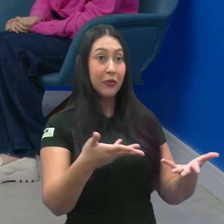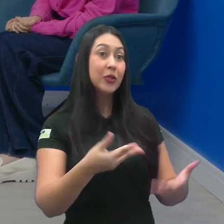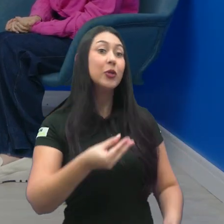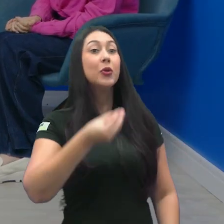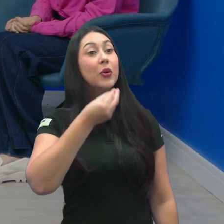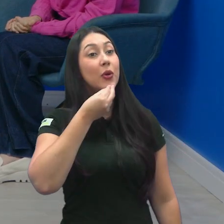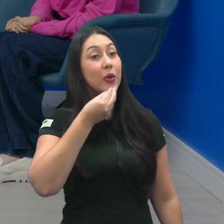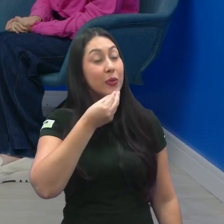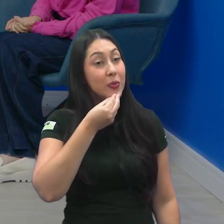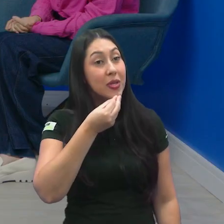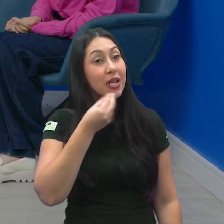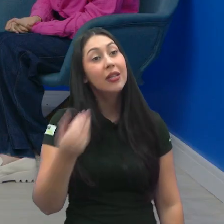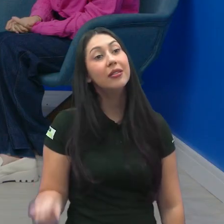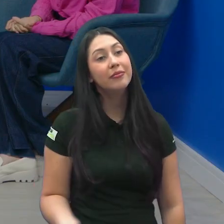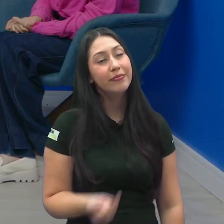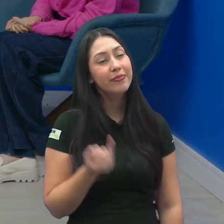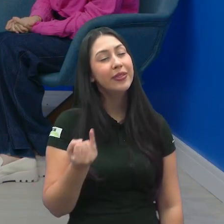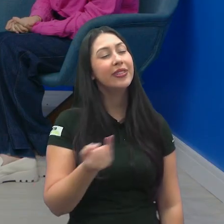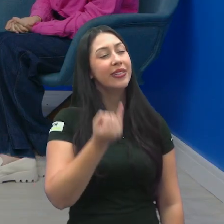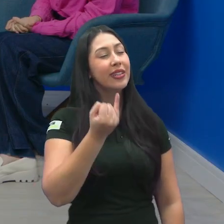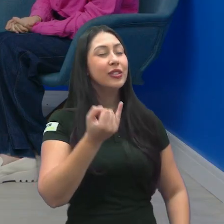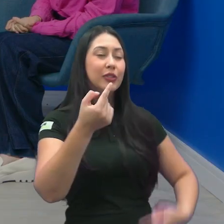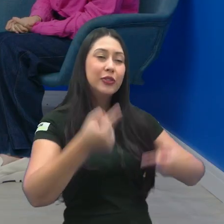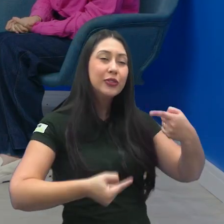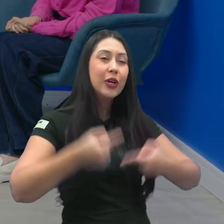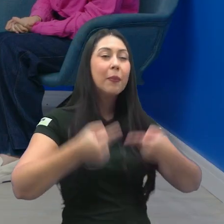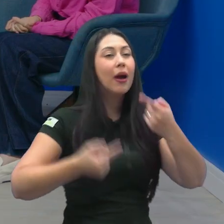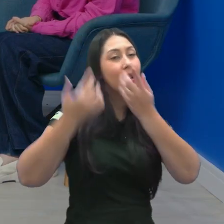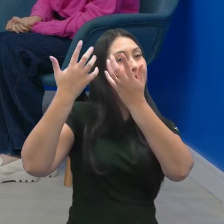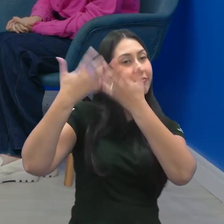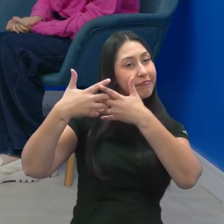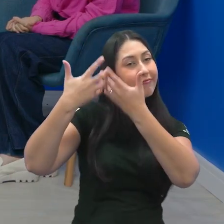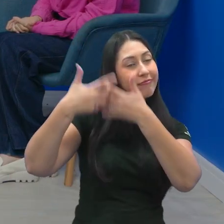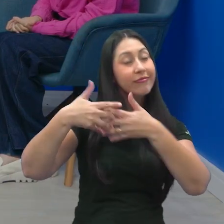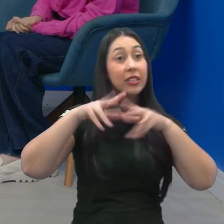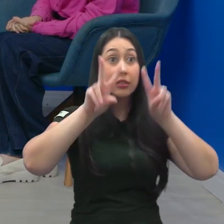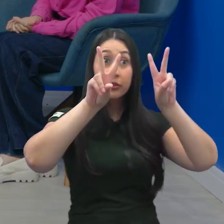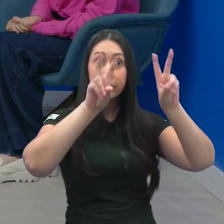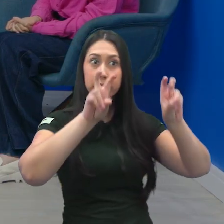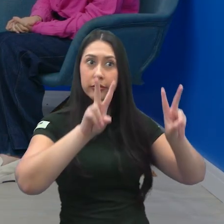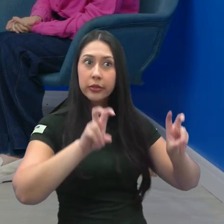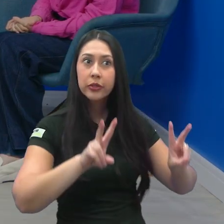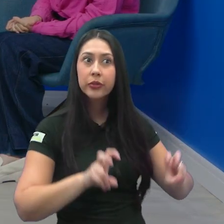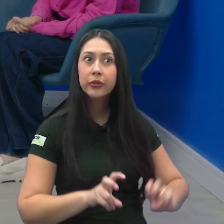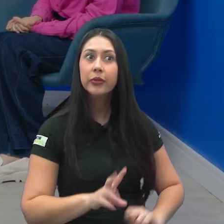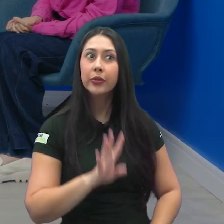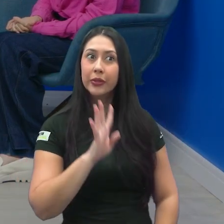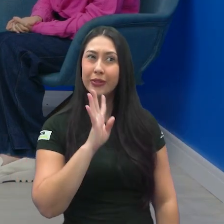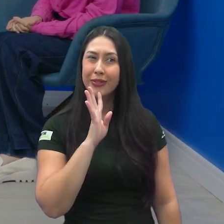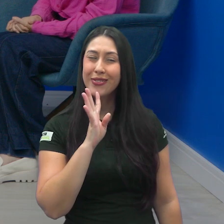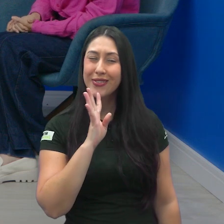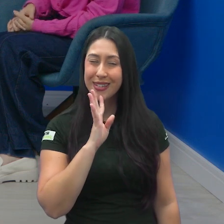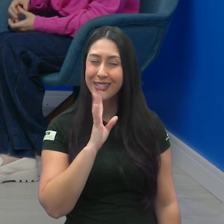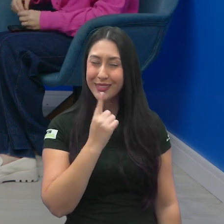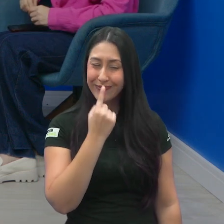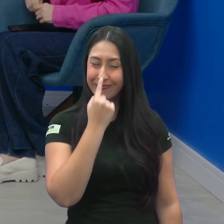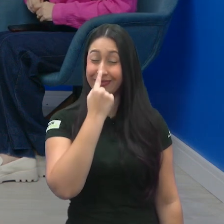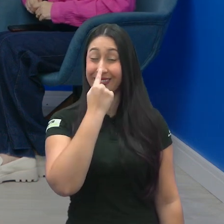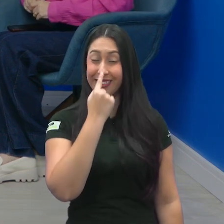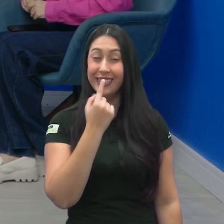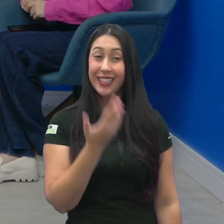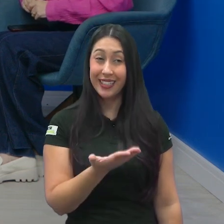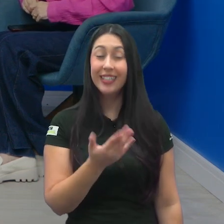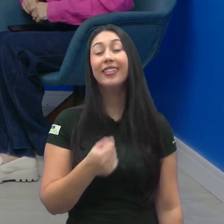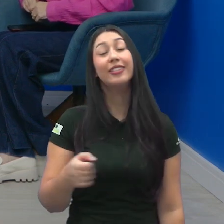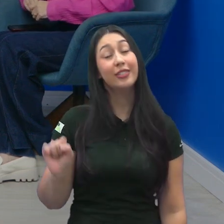né? Acho que é uma oportunidade muito especial, né, da gente debater e refletir sobre esses temas que a gente conhece tão intimamente,